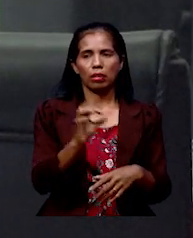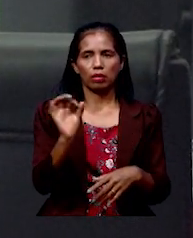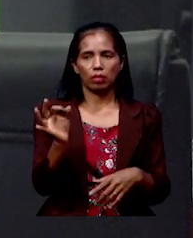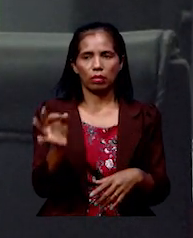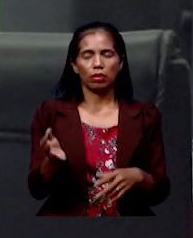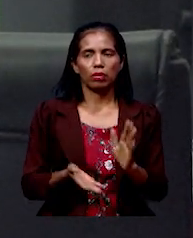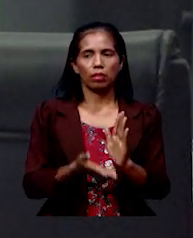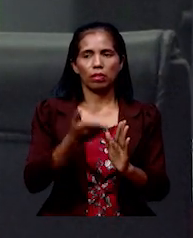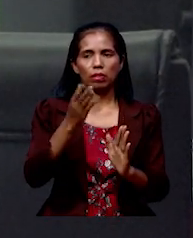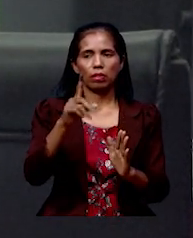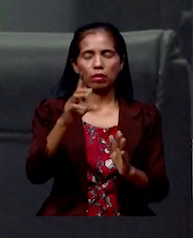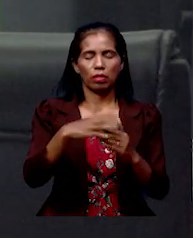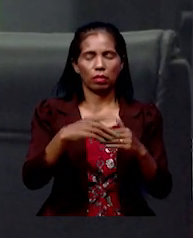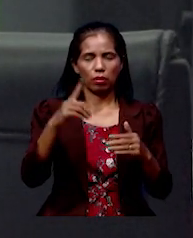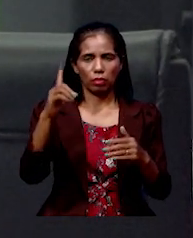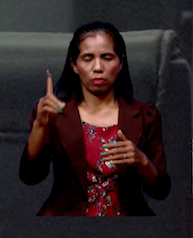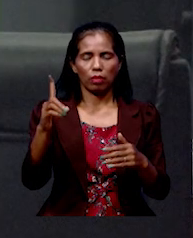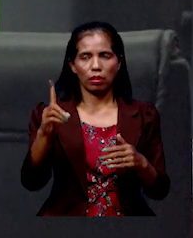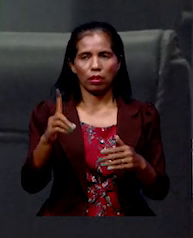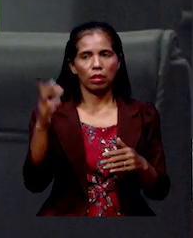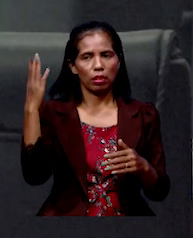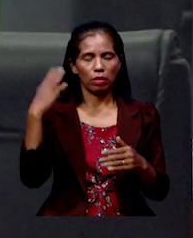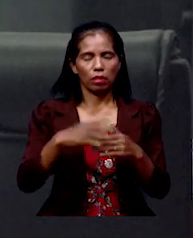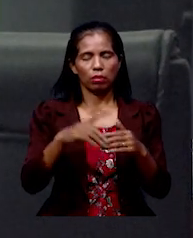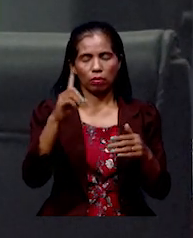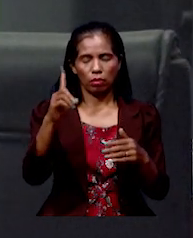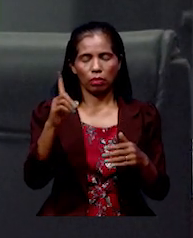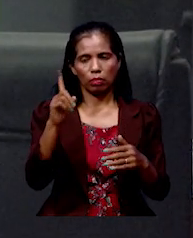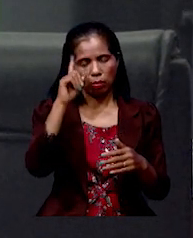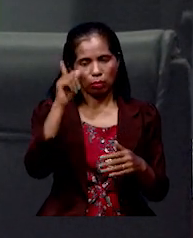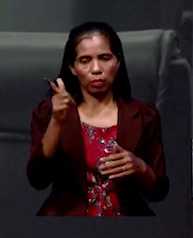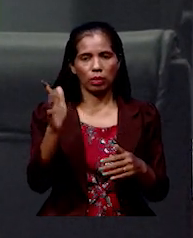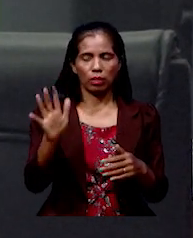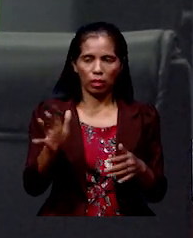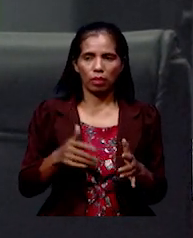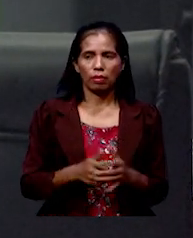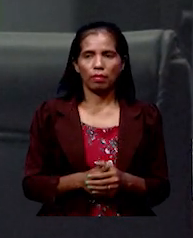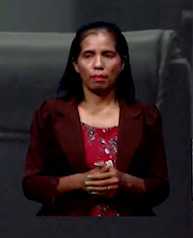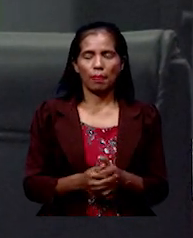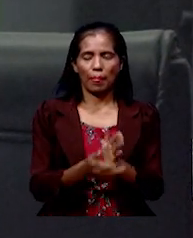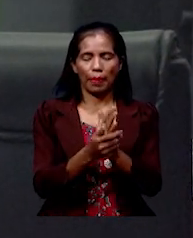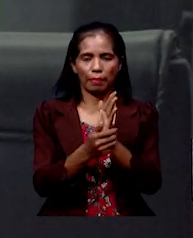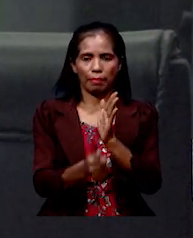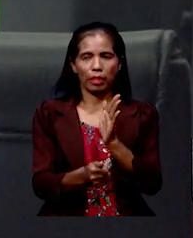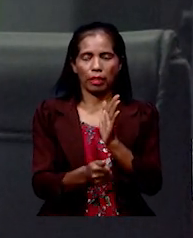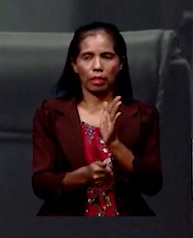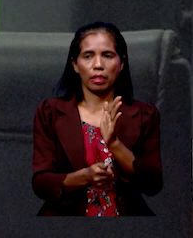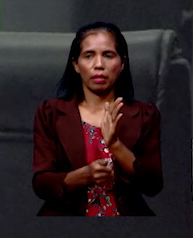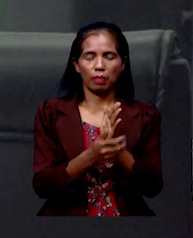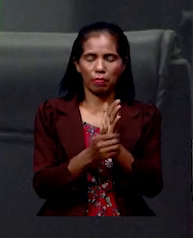agora saiba $1 no 20 centavos, vale $1 em 5 centavos. E sobre mina bimoli de dema sai, mas bem,